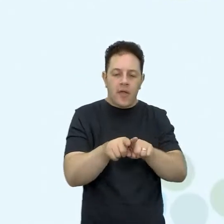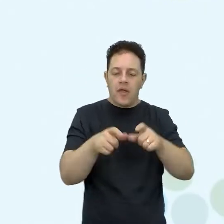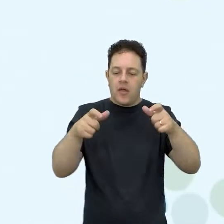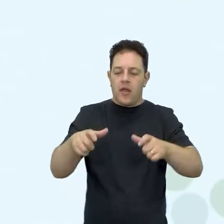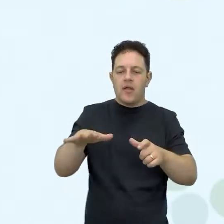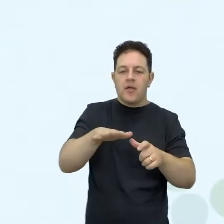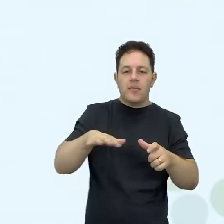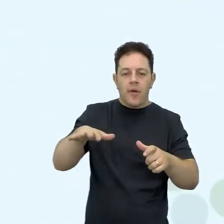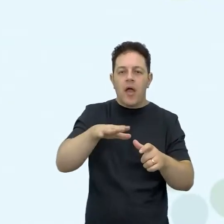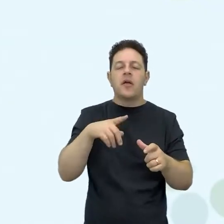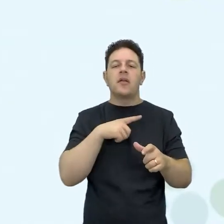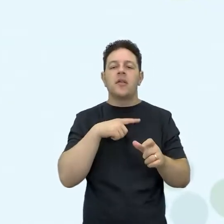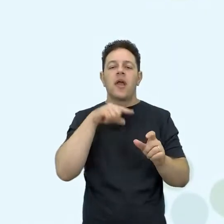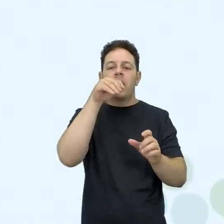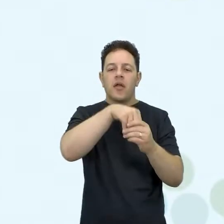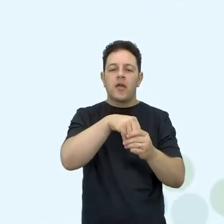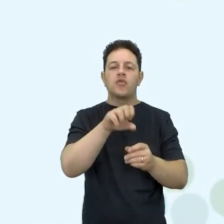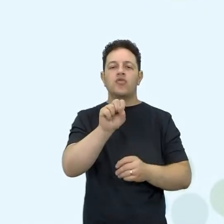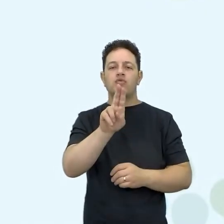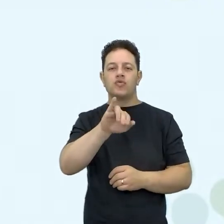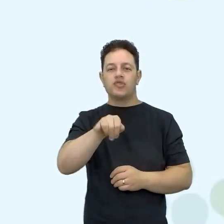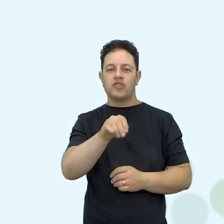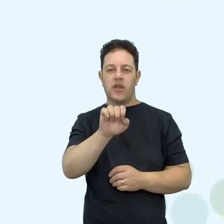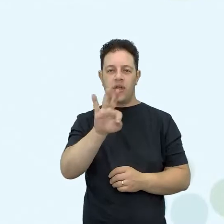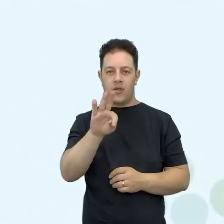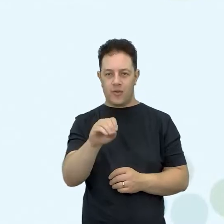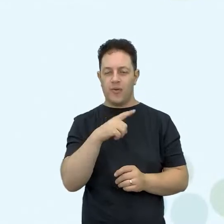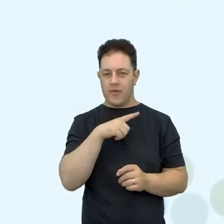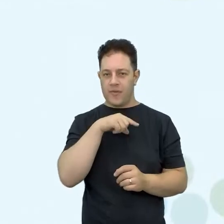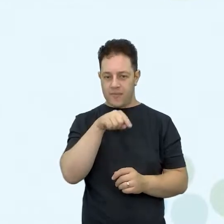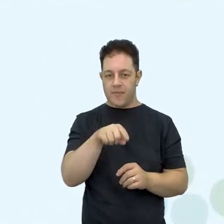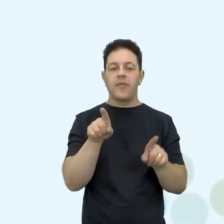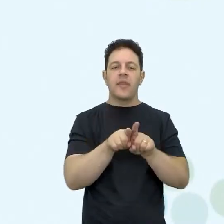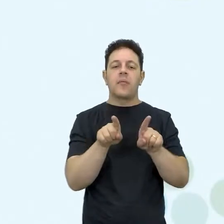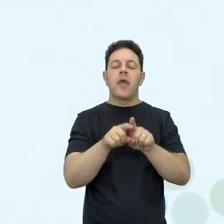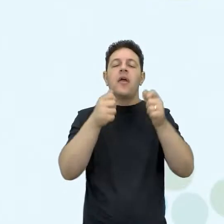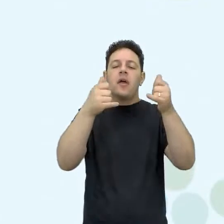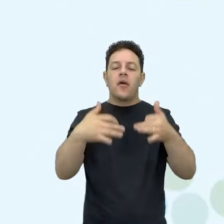apresentados nela. Tá? A gente também comentou que tem um dos